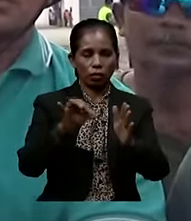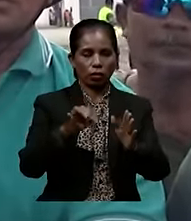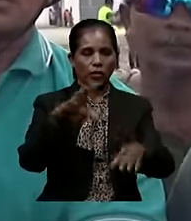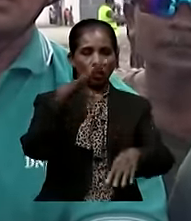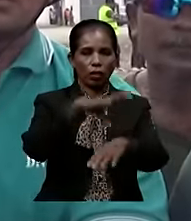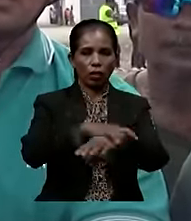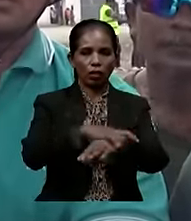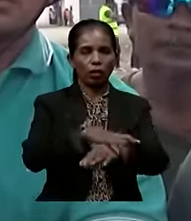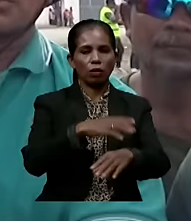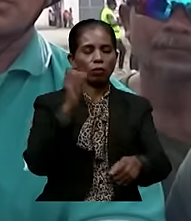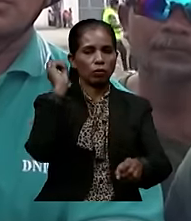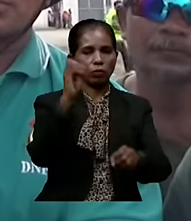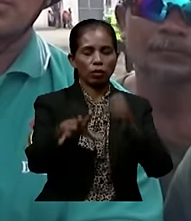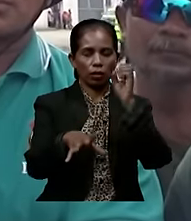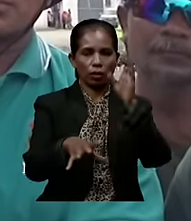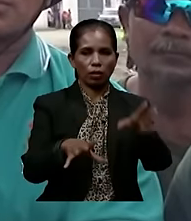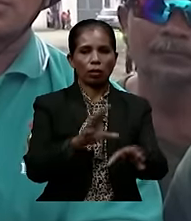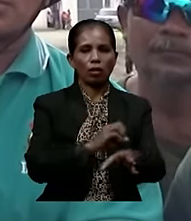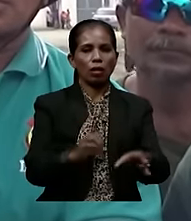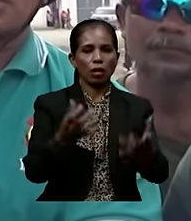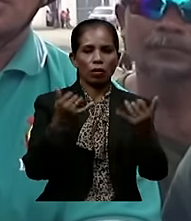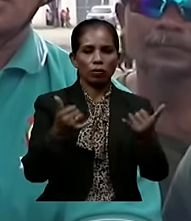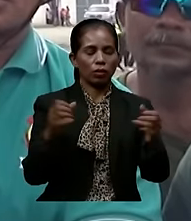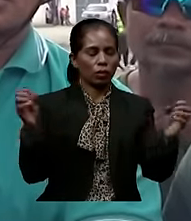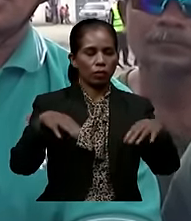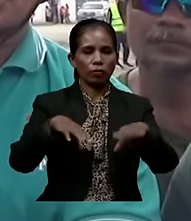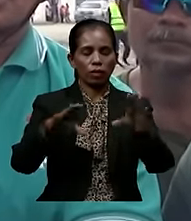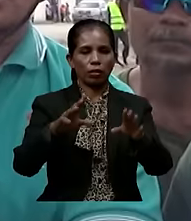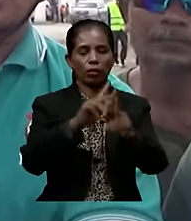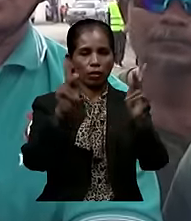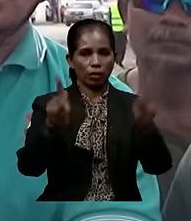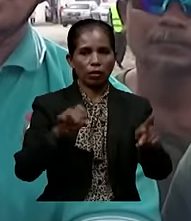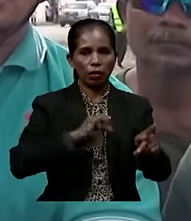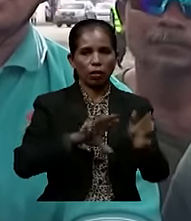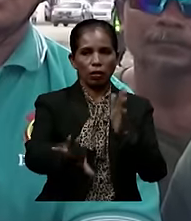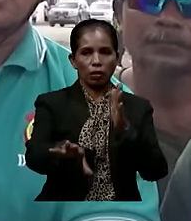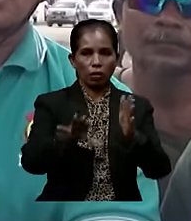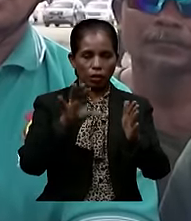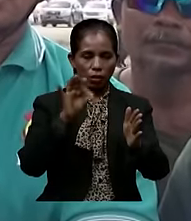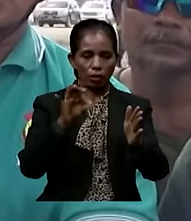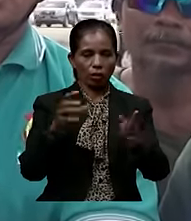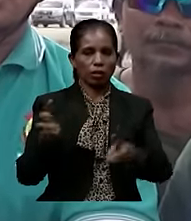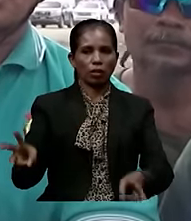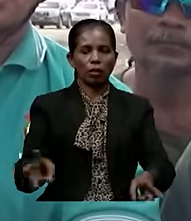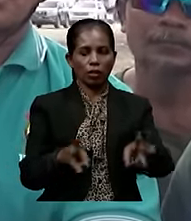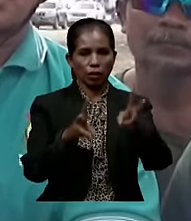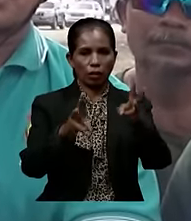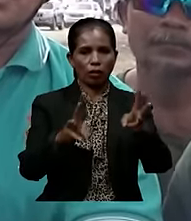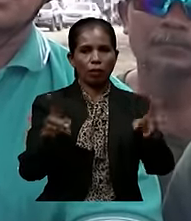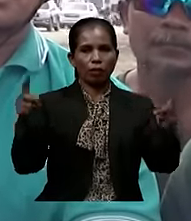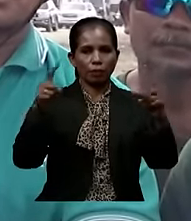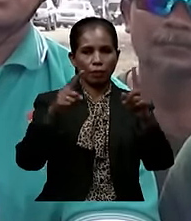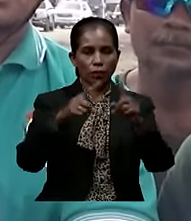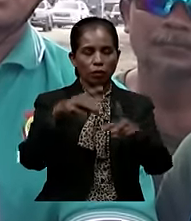ou a tudo acabado, ameaças de água agora, não é a fangelosa. Se a gente também tem uma dala, a